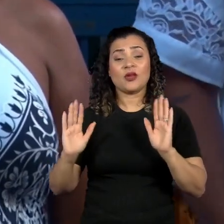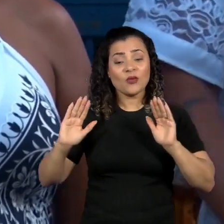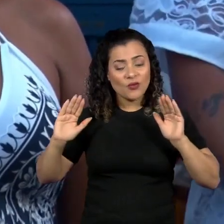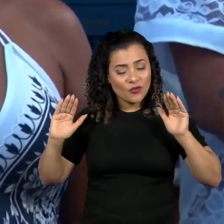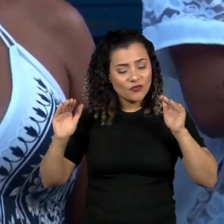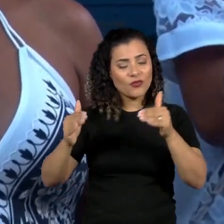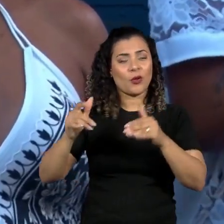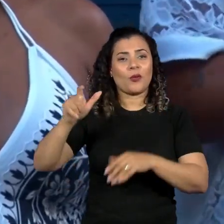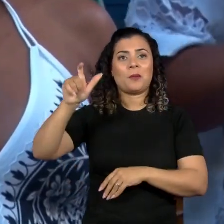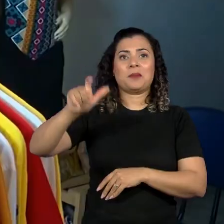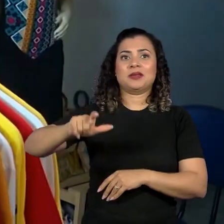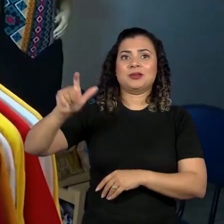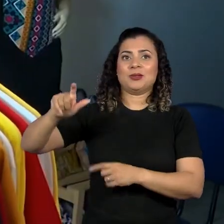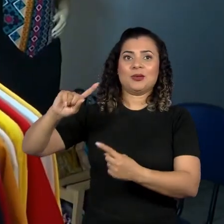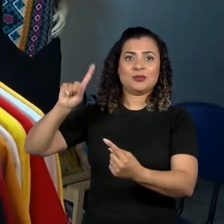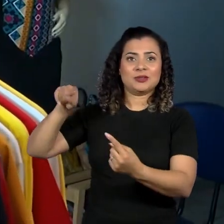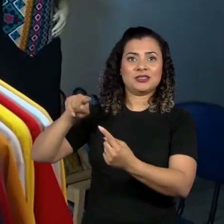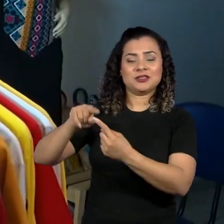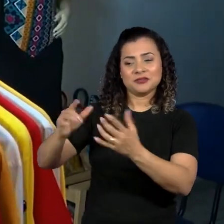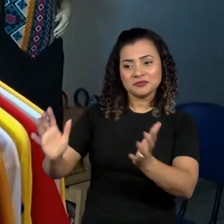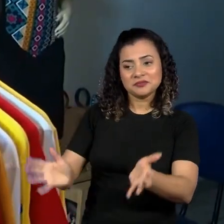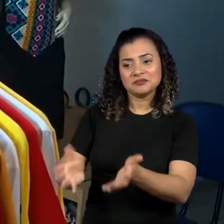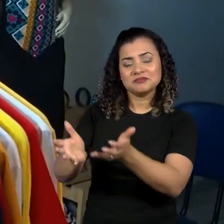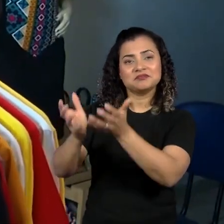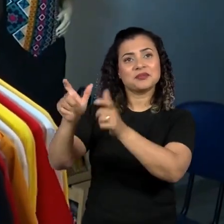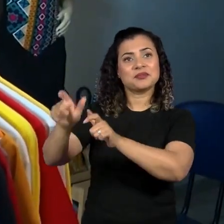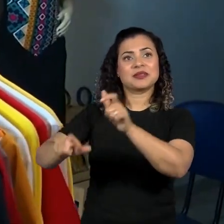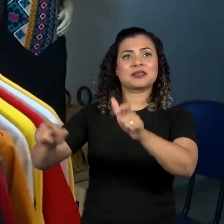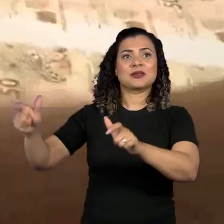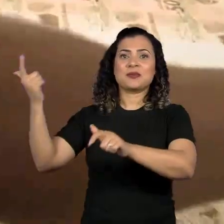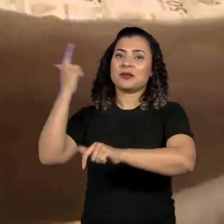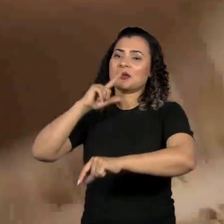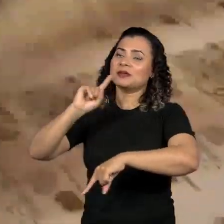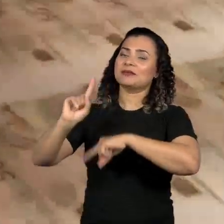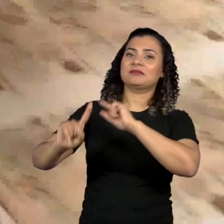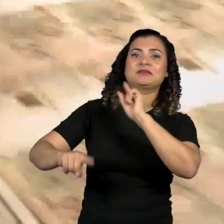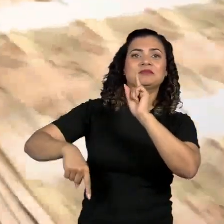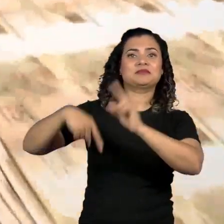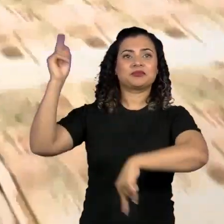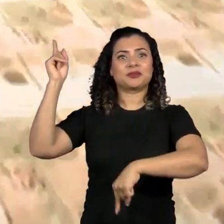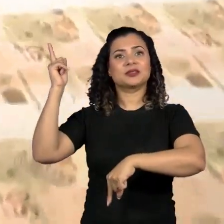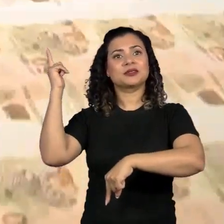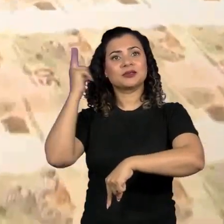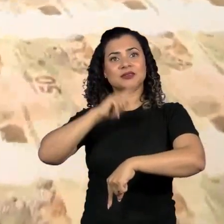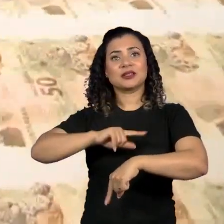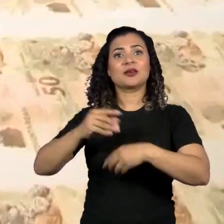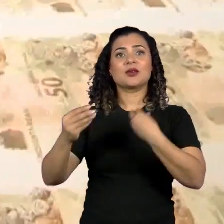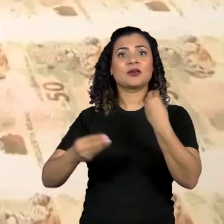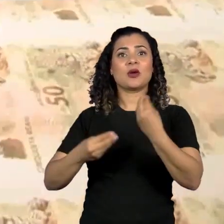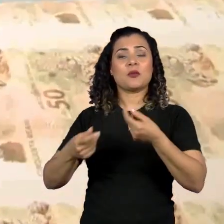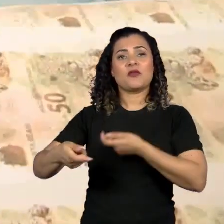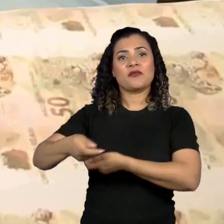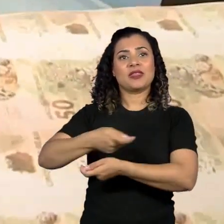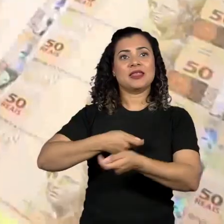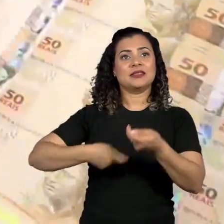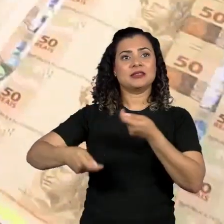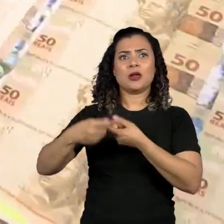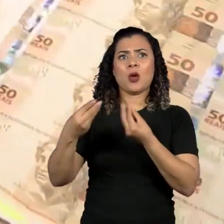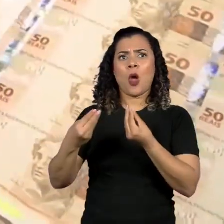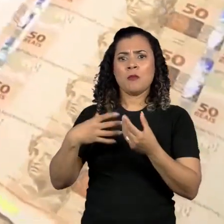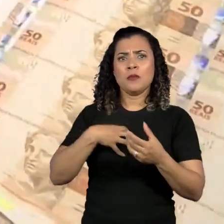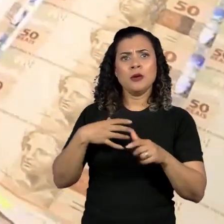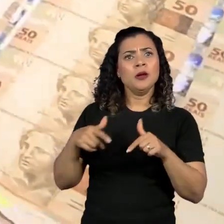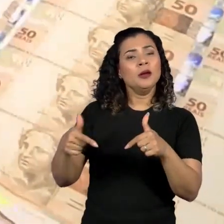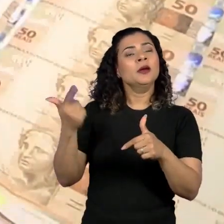aqui em pessoas, né? Em capacitar pessoas para que ela consiga entender como funciona o sistema financeiro e a partir disso tenha